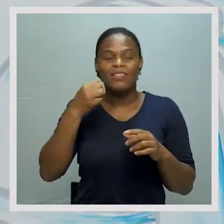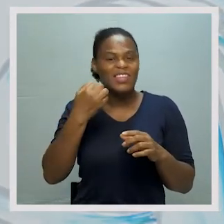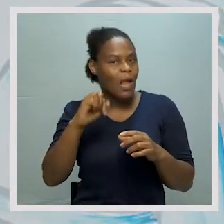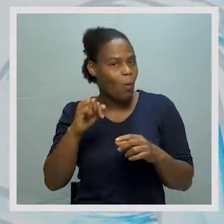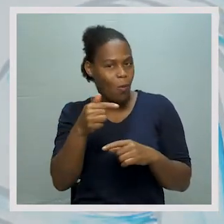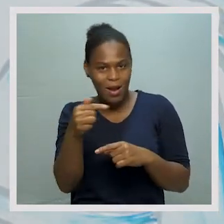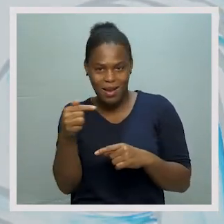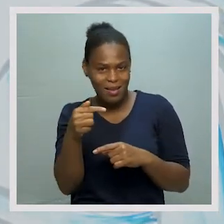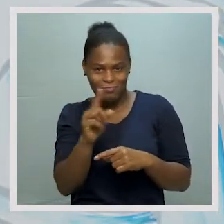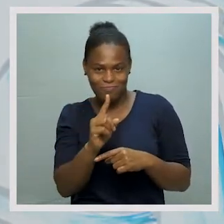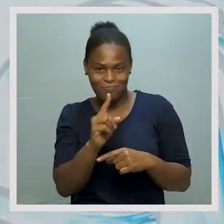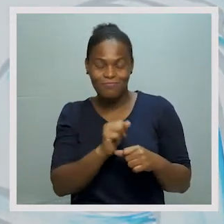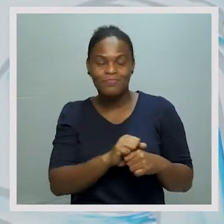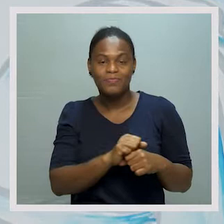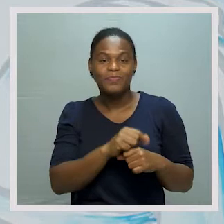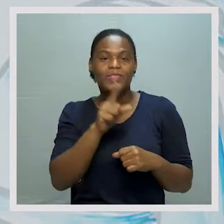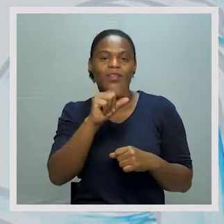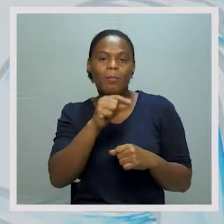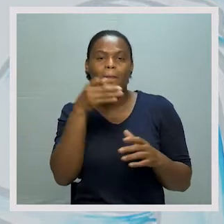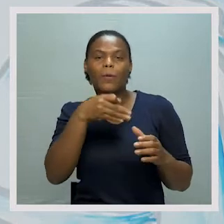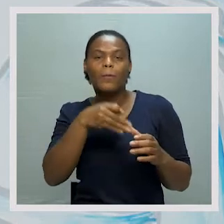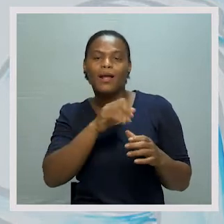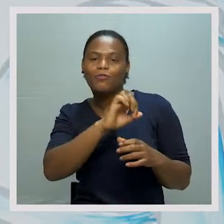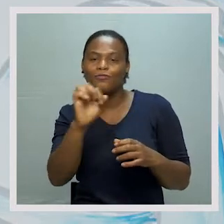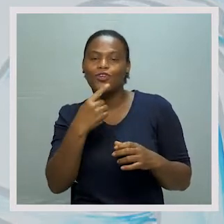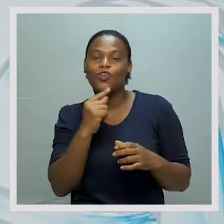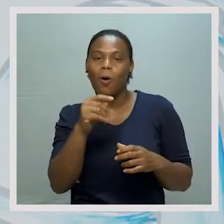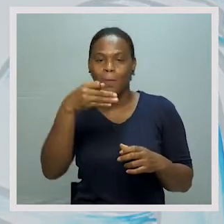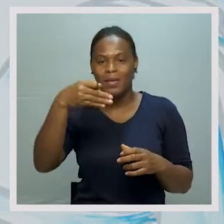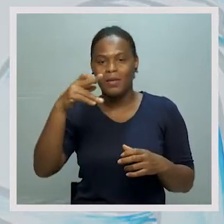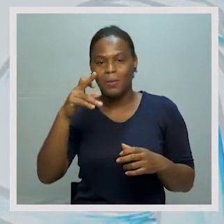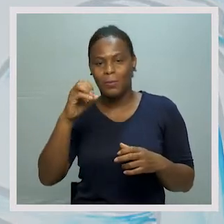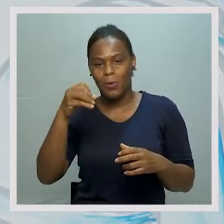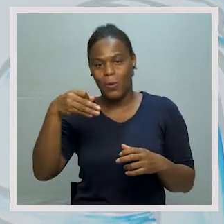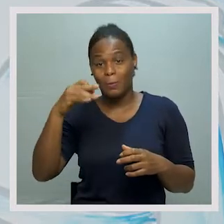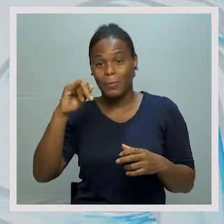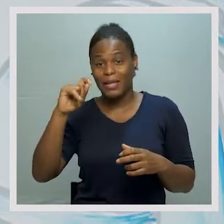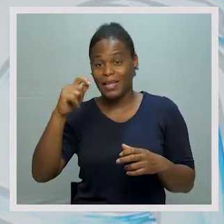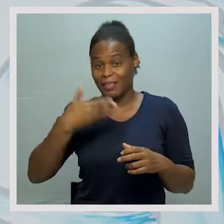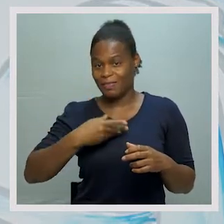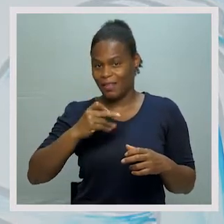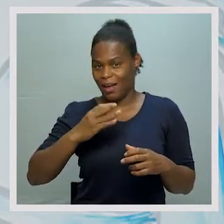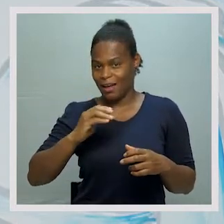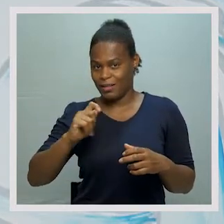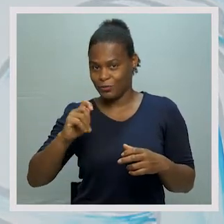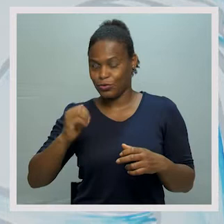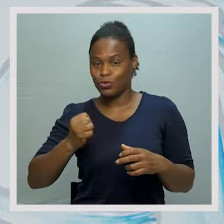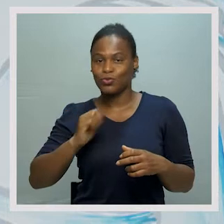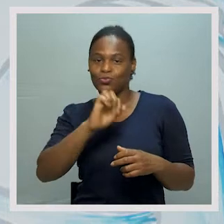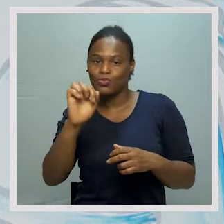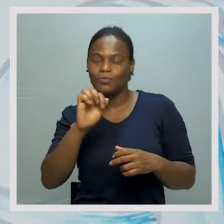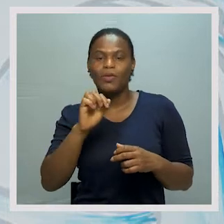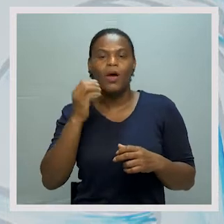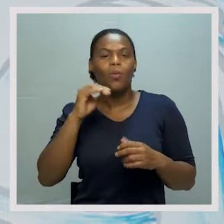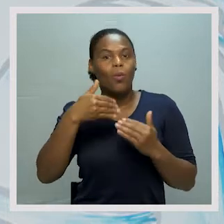não negativos e suas propriedades. Durante esta aula, nós vamos aprender como é que